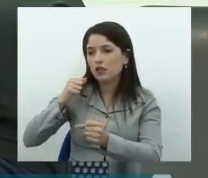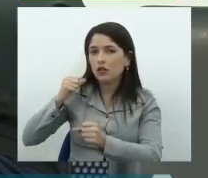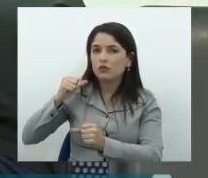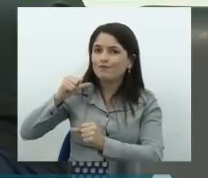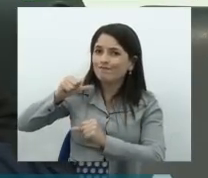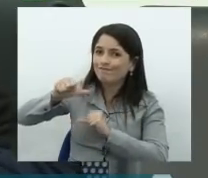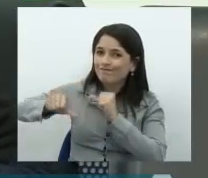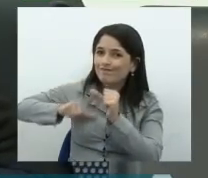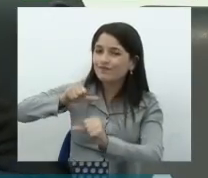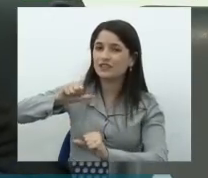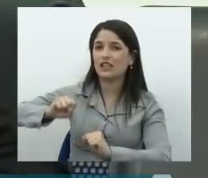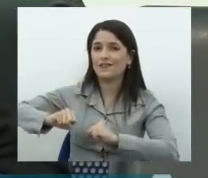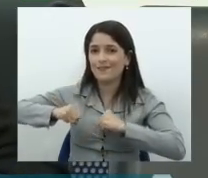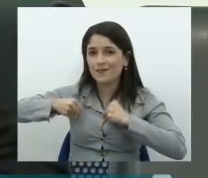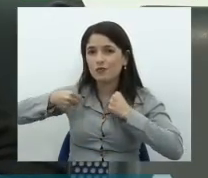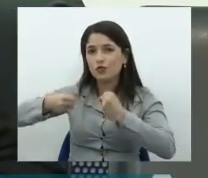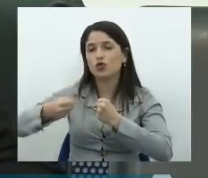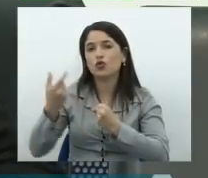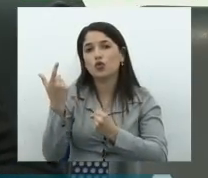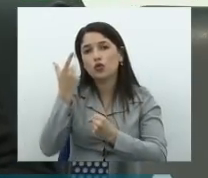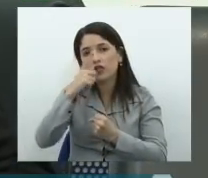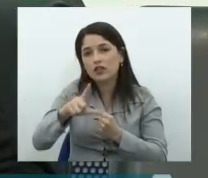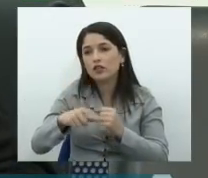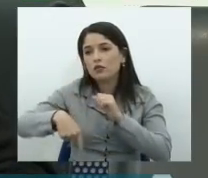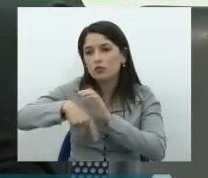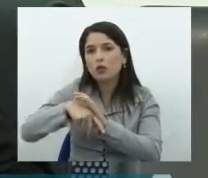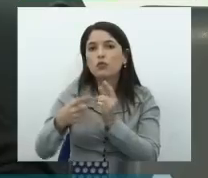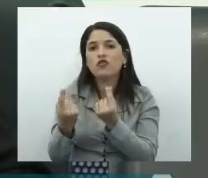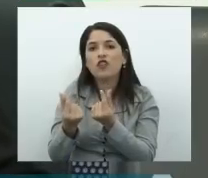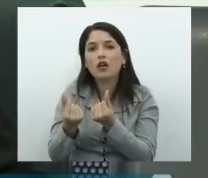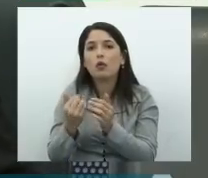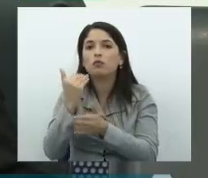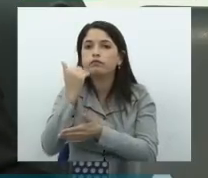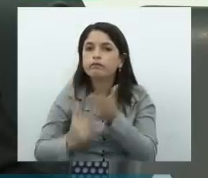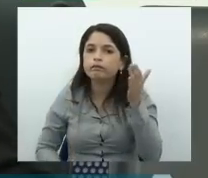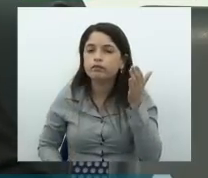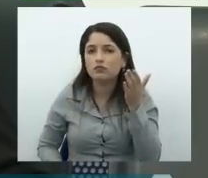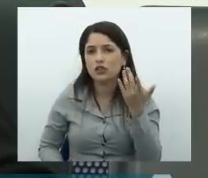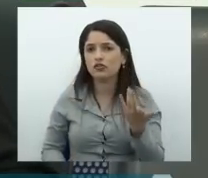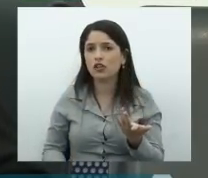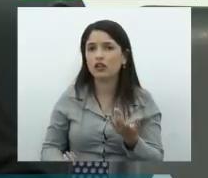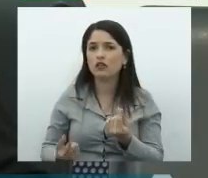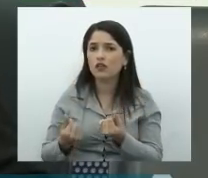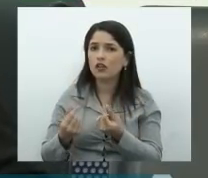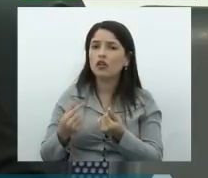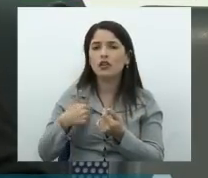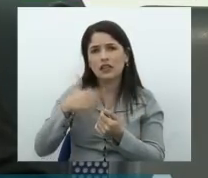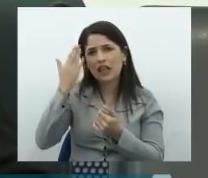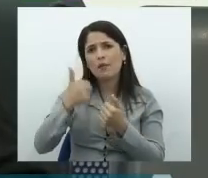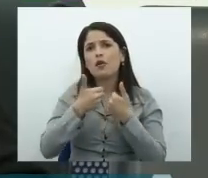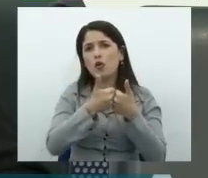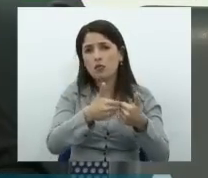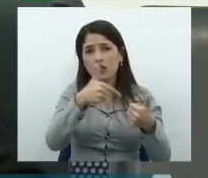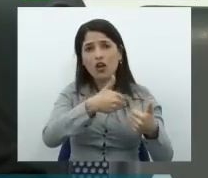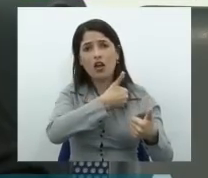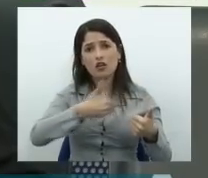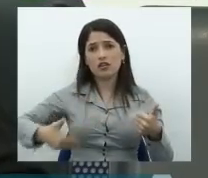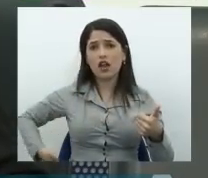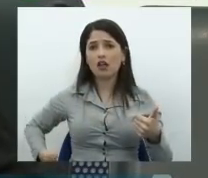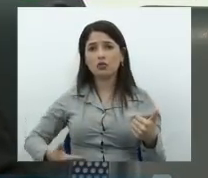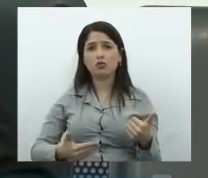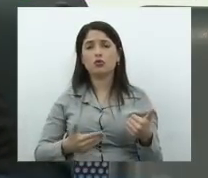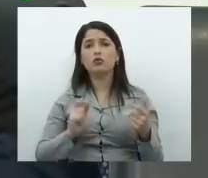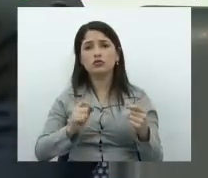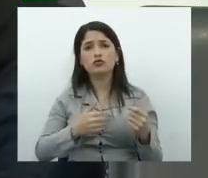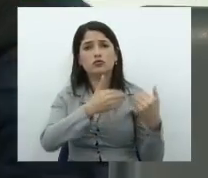esforço enorme para conseguir a tarifa zero, porque isso é justiça, isso é verdade. O transporte é obrigação do Estado e um direito